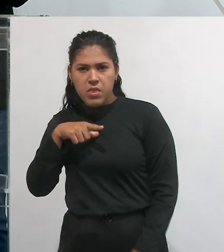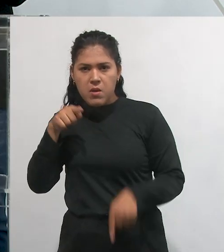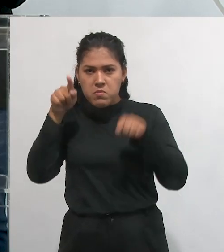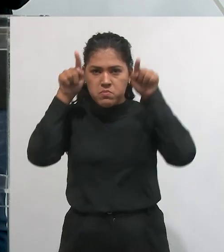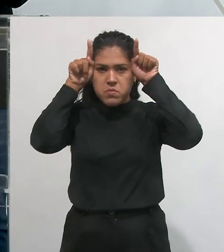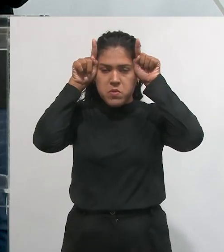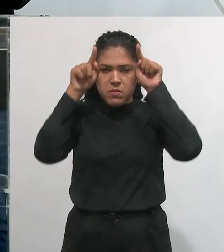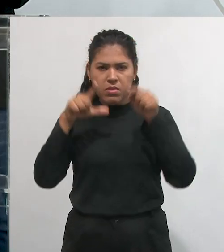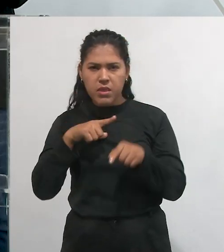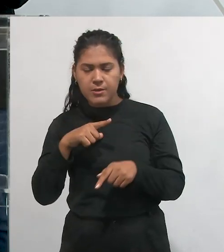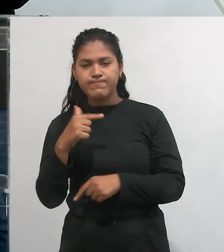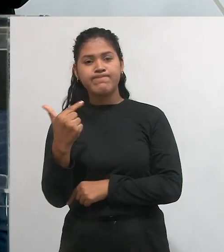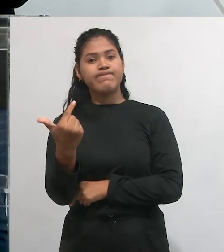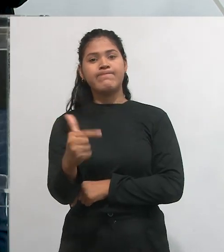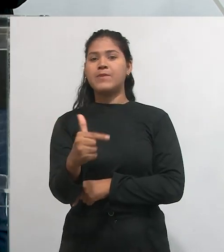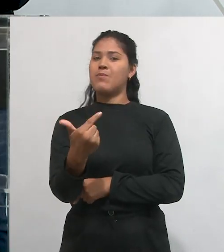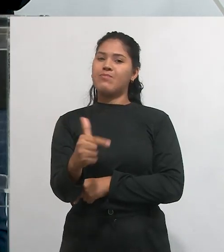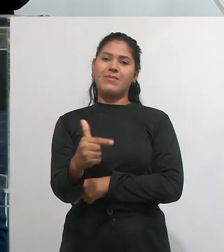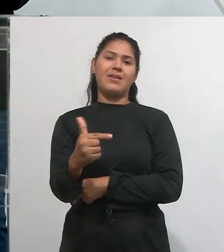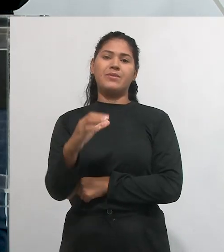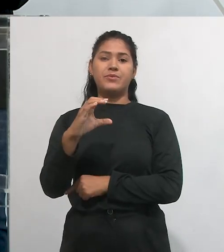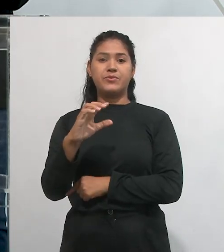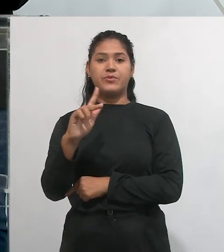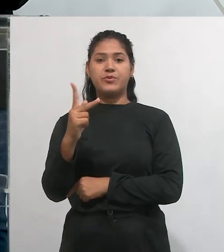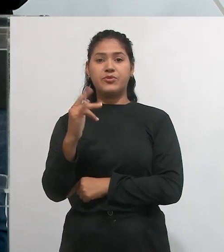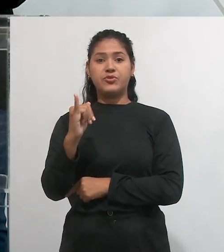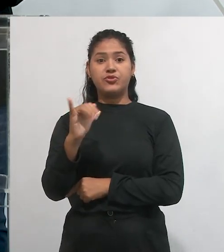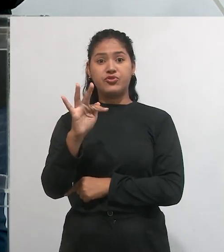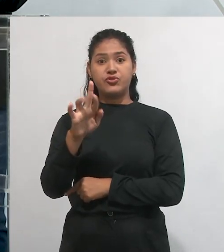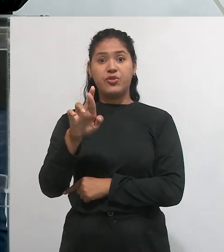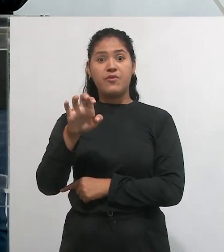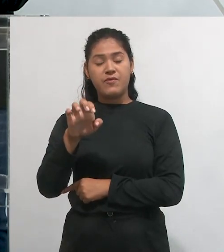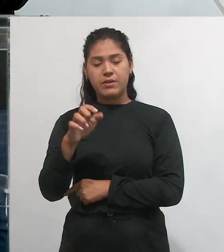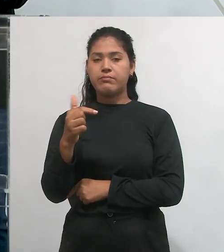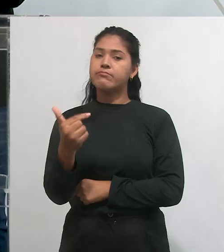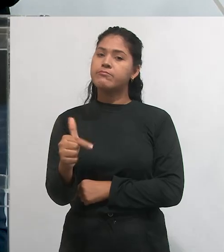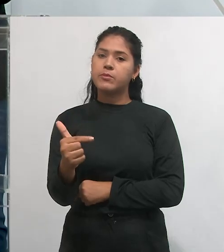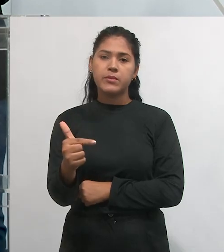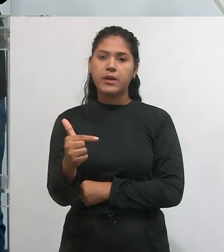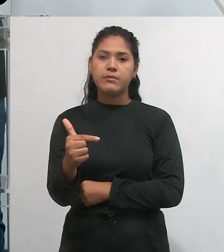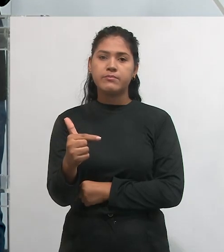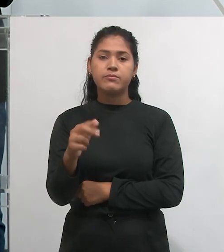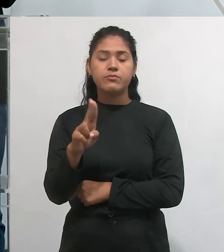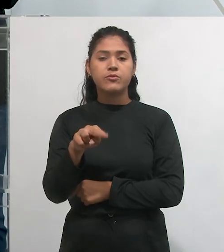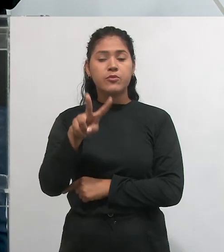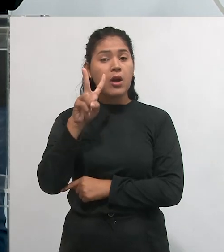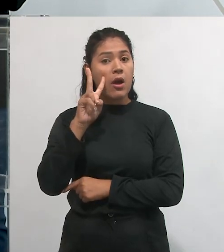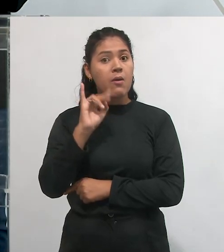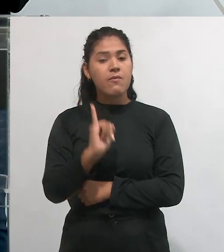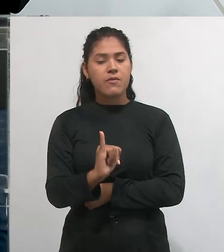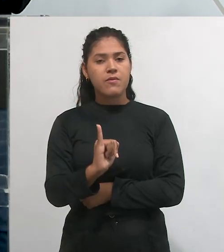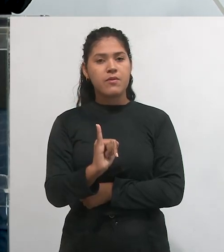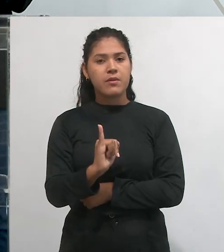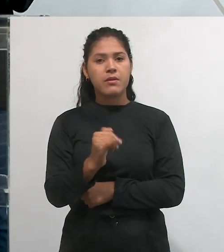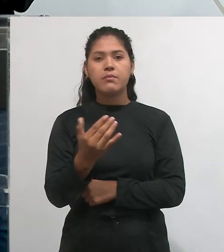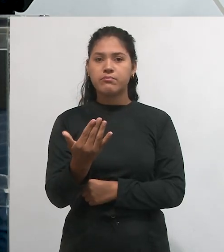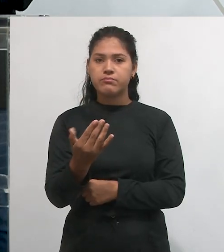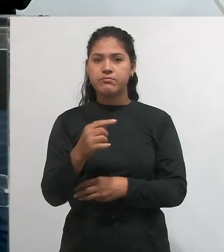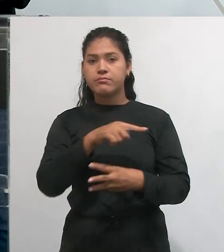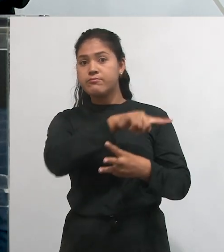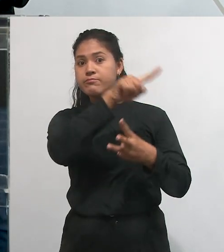objeto, coelho com chifre, não existe. Então ele não é. Existe uma terceira dimensão que a linguagem